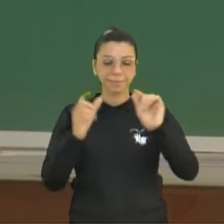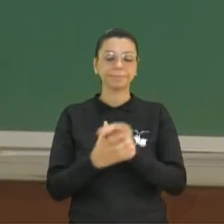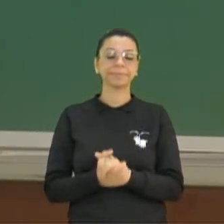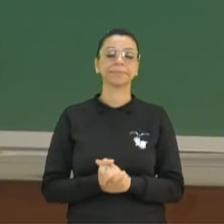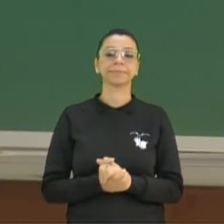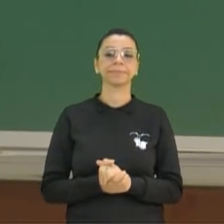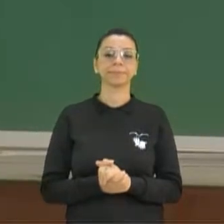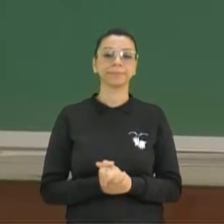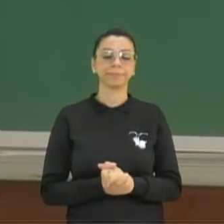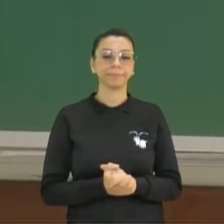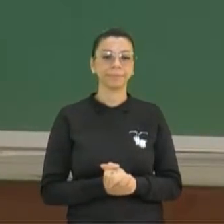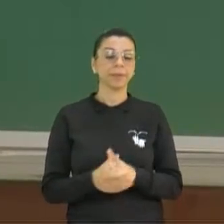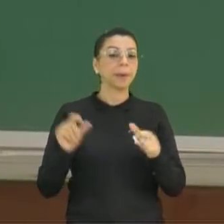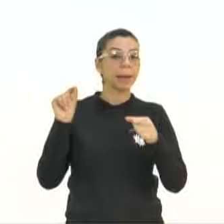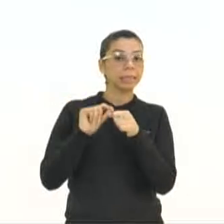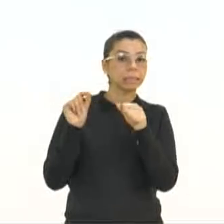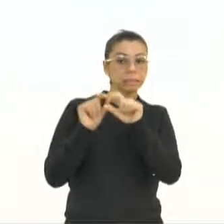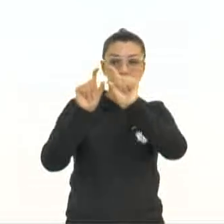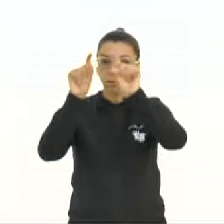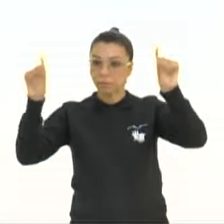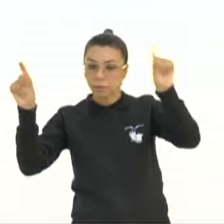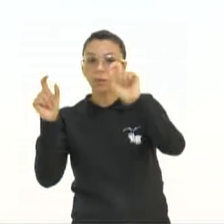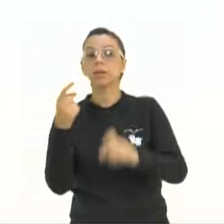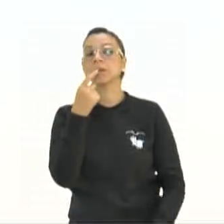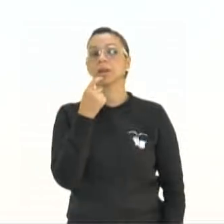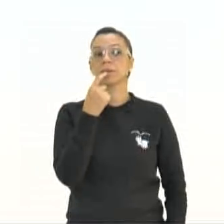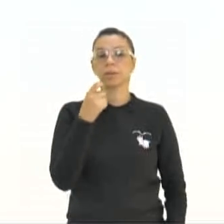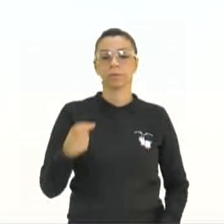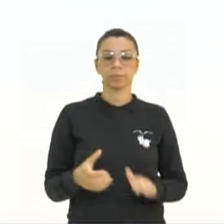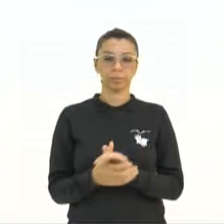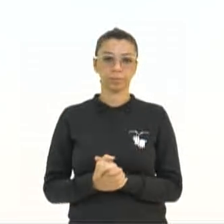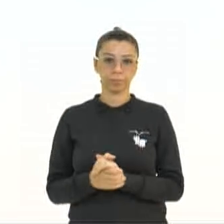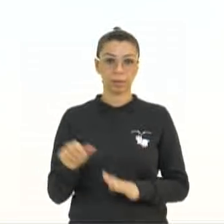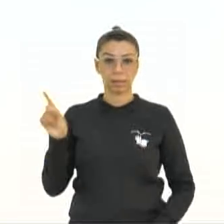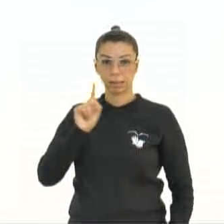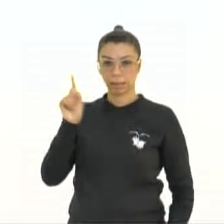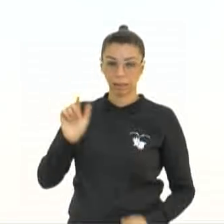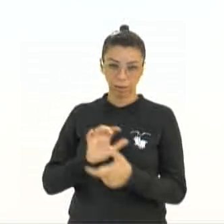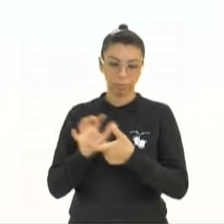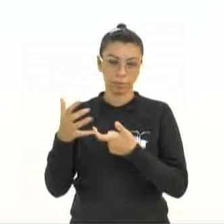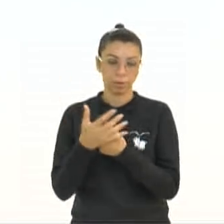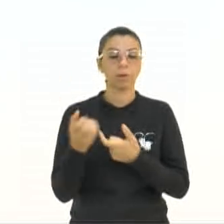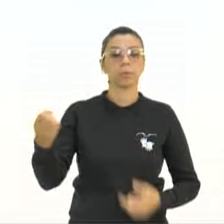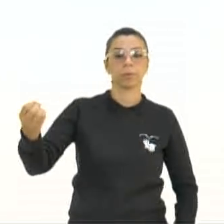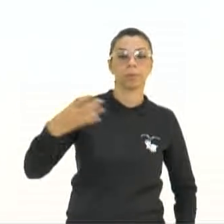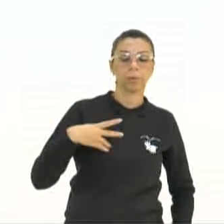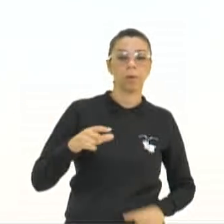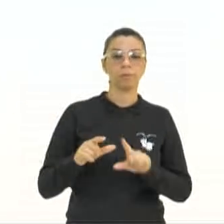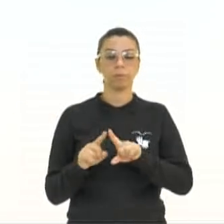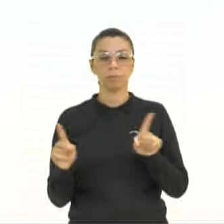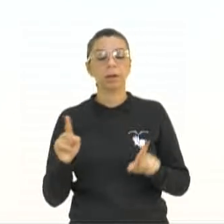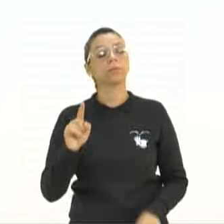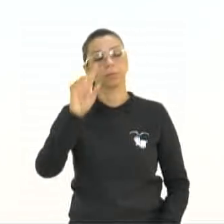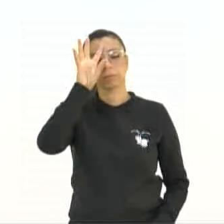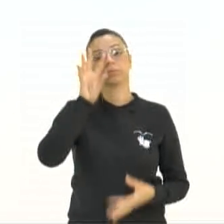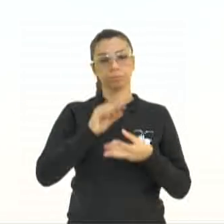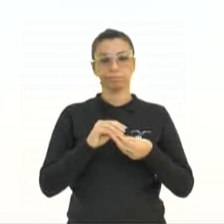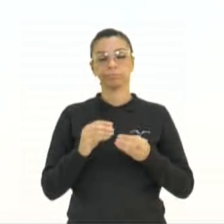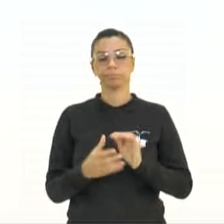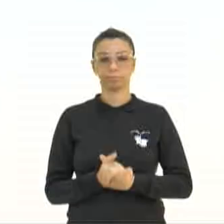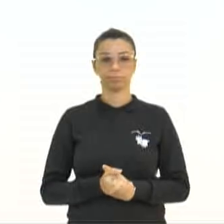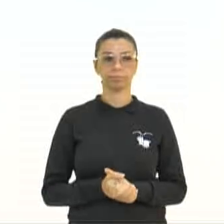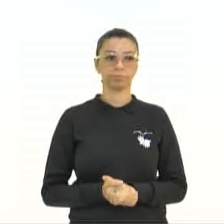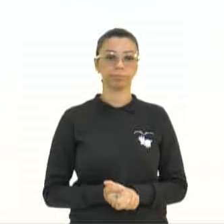the bathroom, empty the rubbish. Esse é um termo novo, a gente viu outra palavrinha, mas dá para entender.